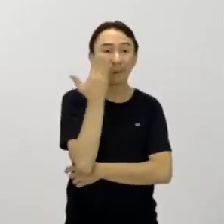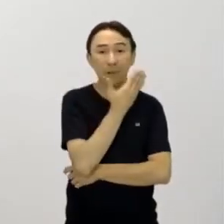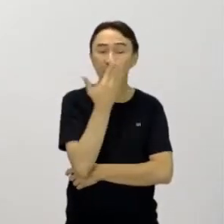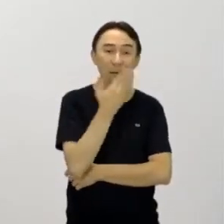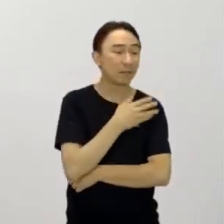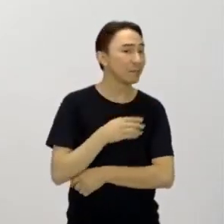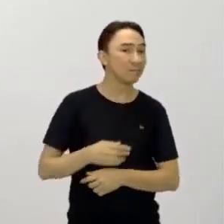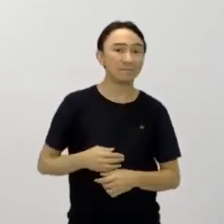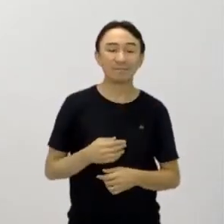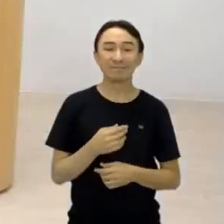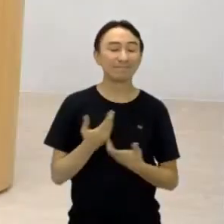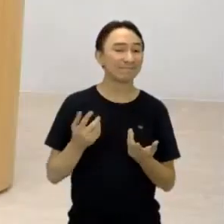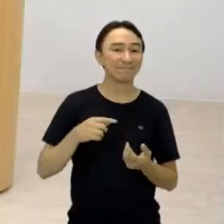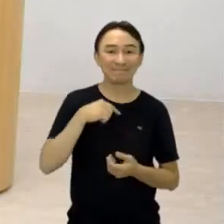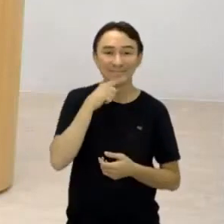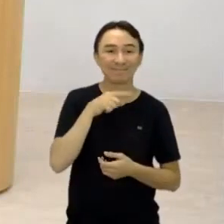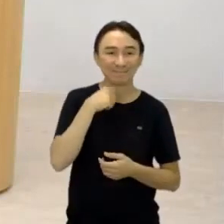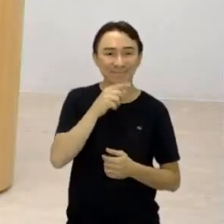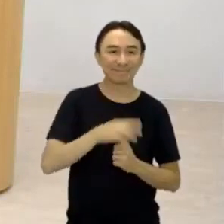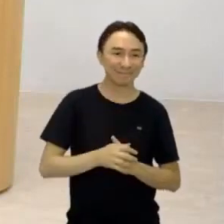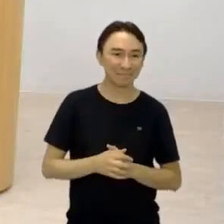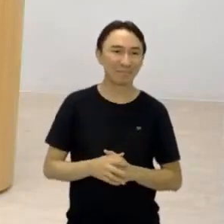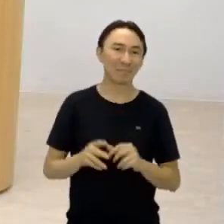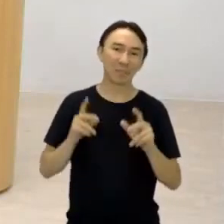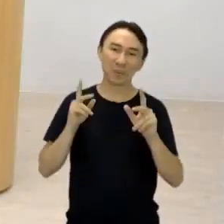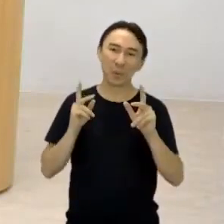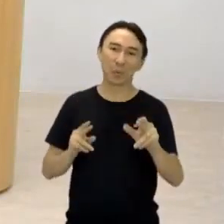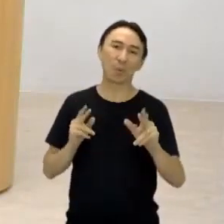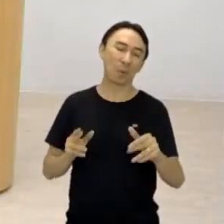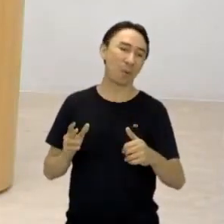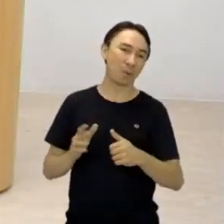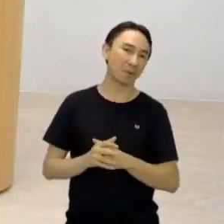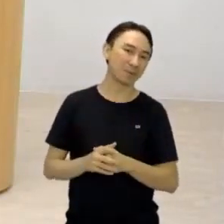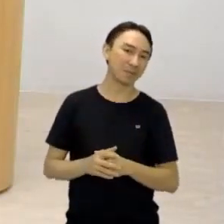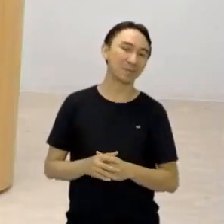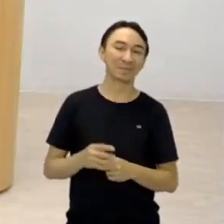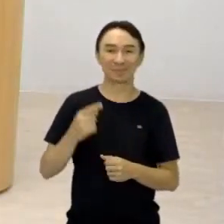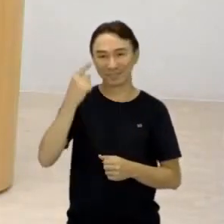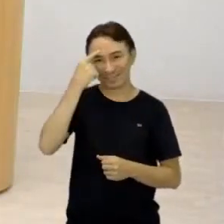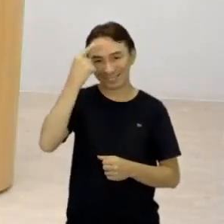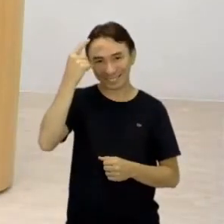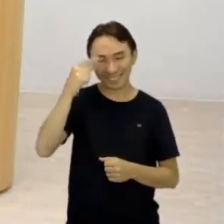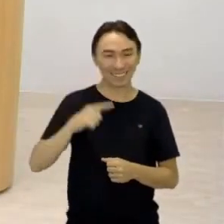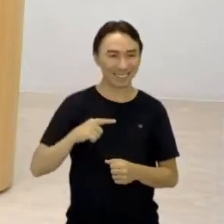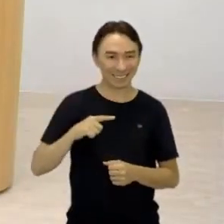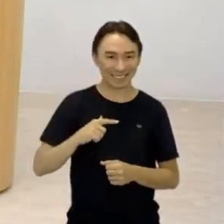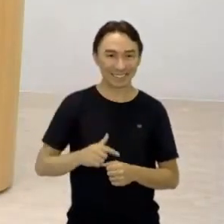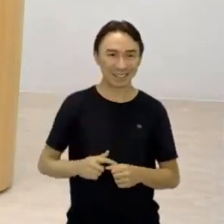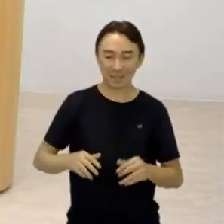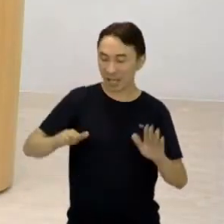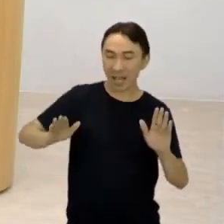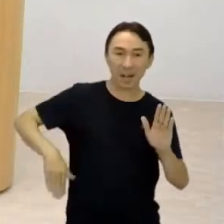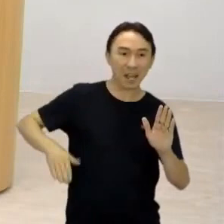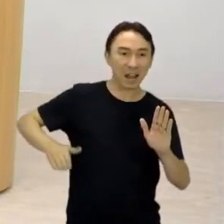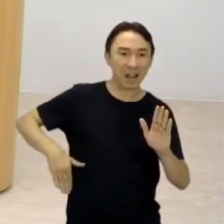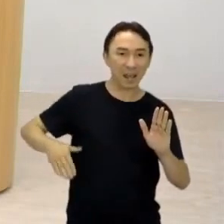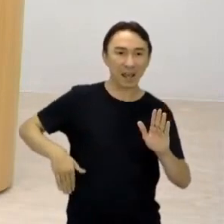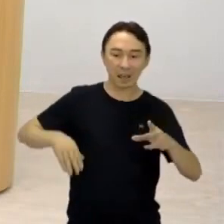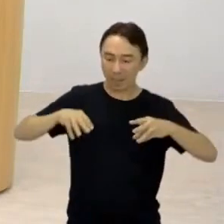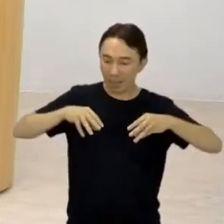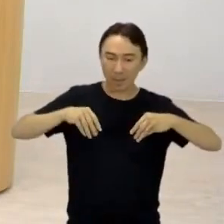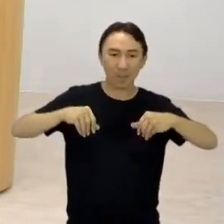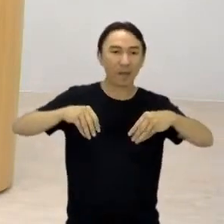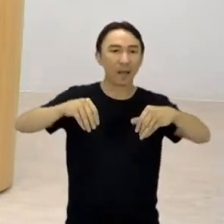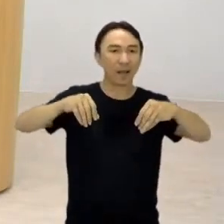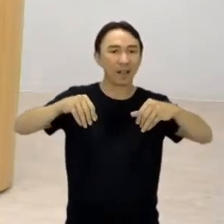de pertinho, né? É aquele raciocínio da praia, da areia. Você conhece essa história, professor Tiago?